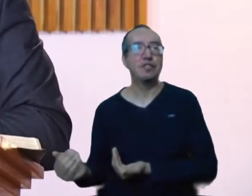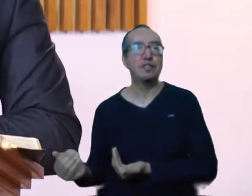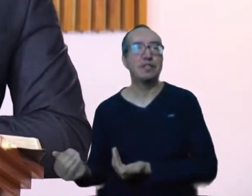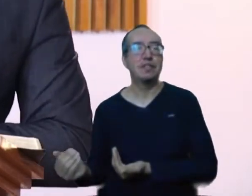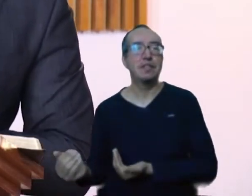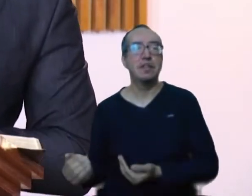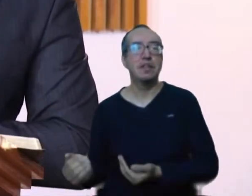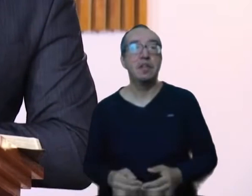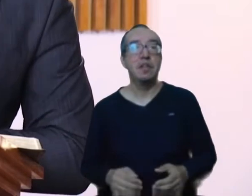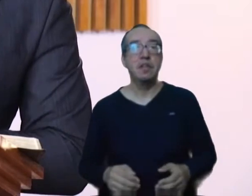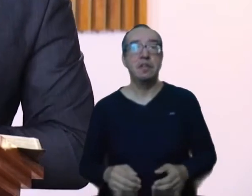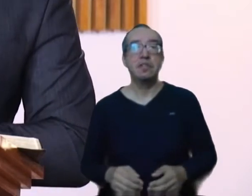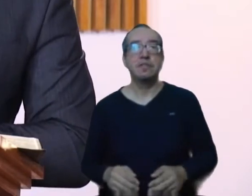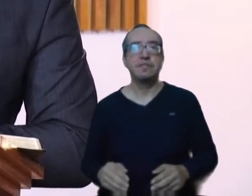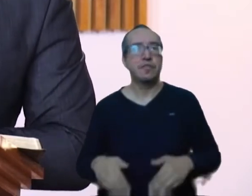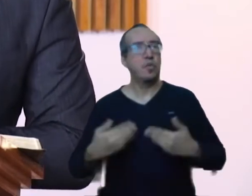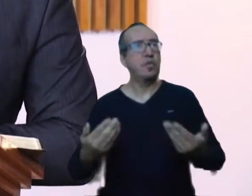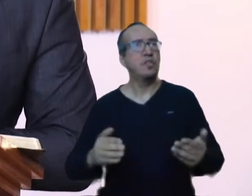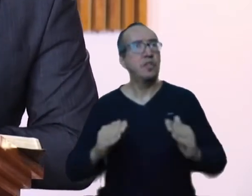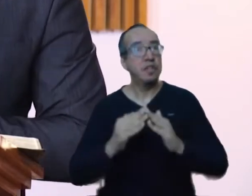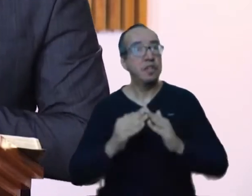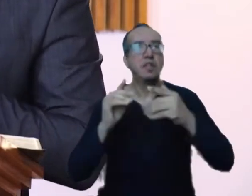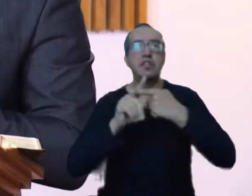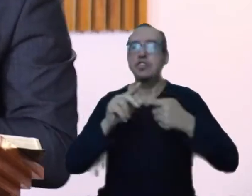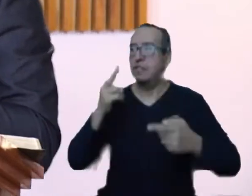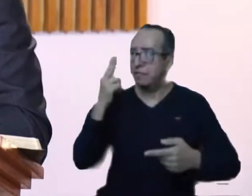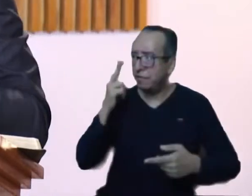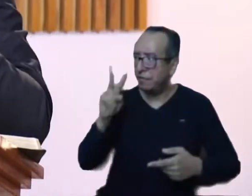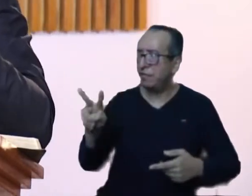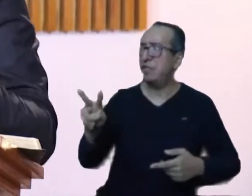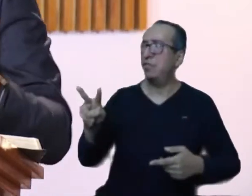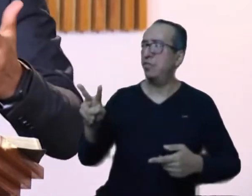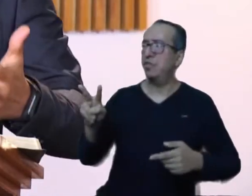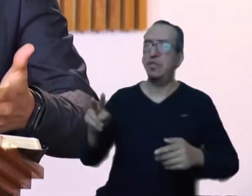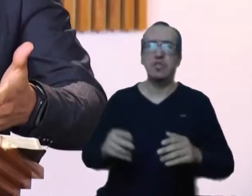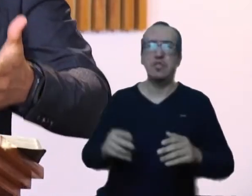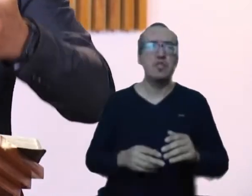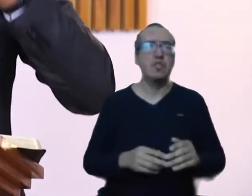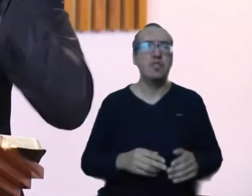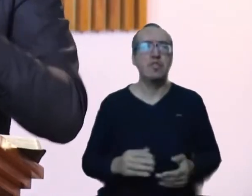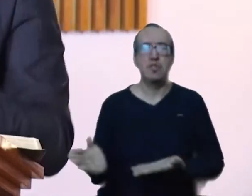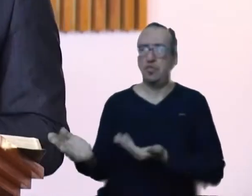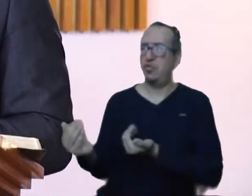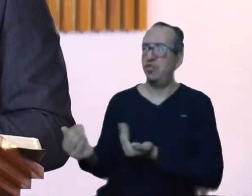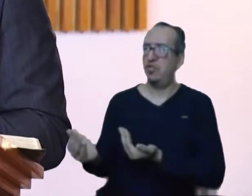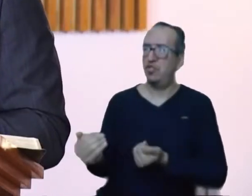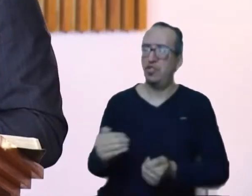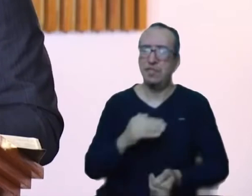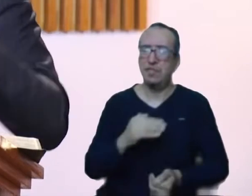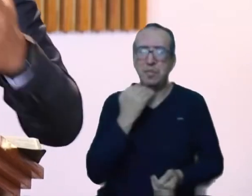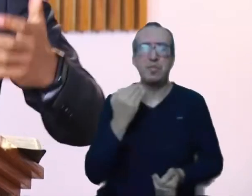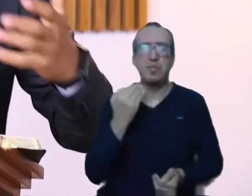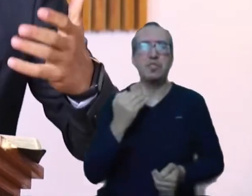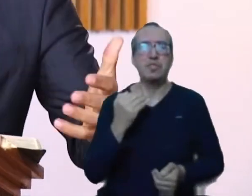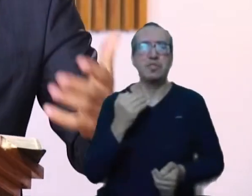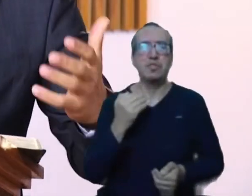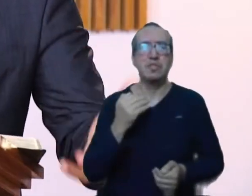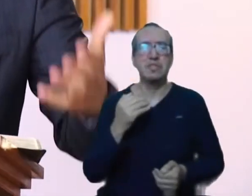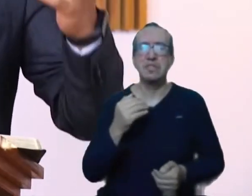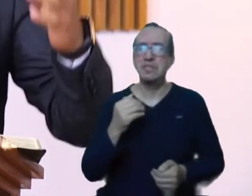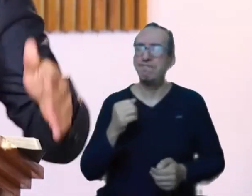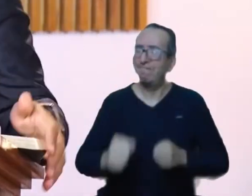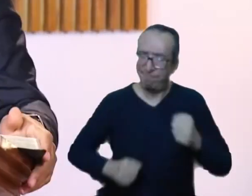a igreja não deixou ele no chão morto. A Bíblia diz que a igreja levantou o jovem, só que ele